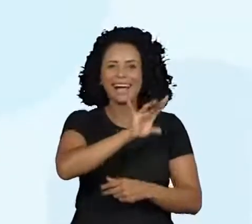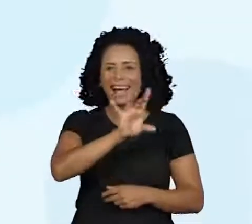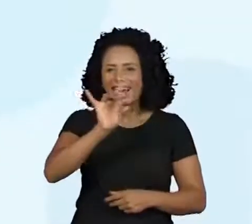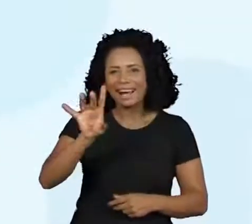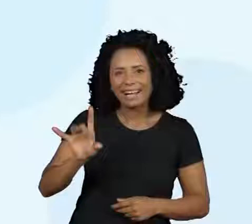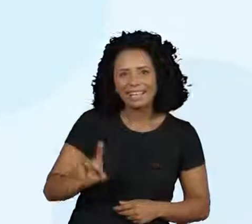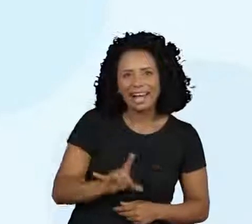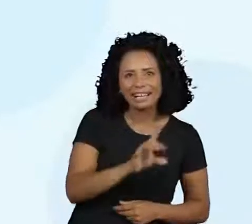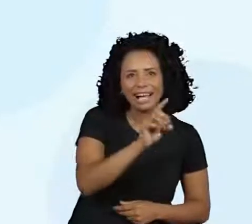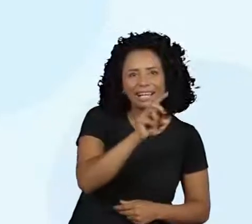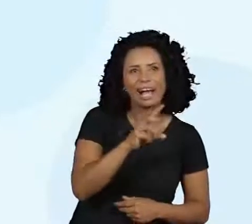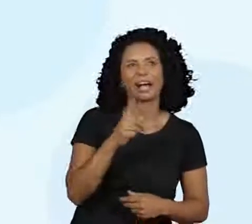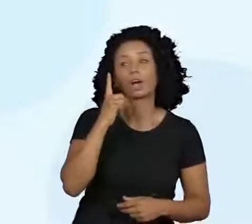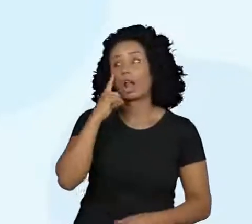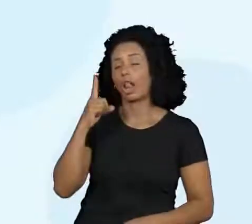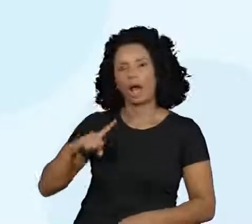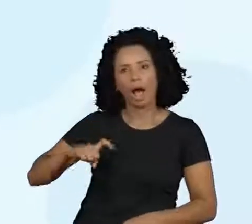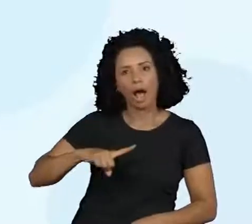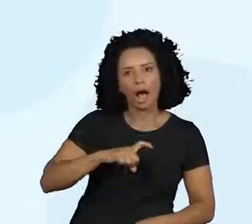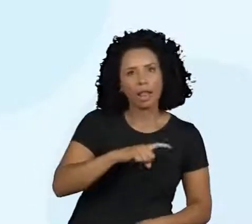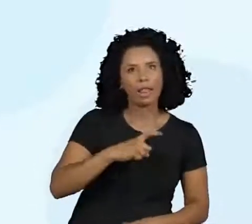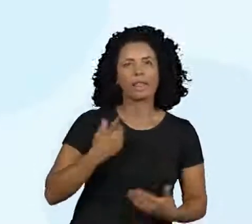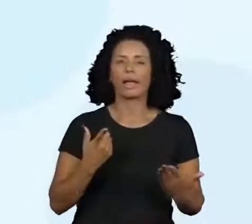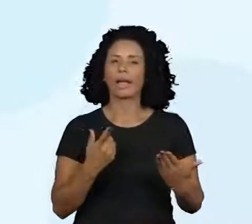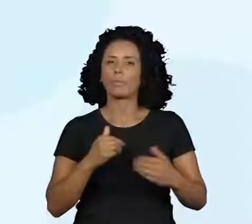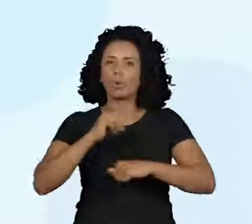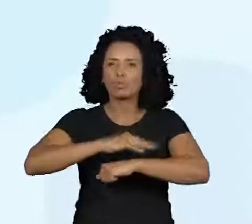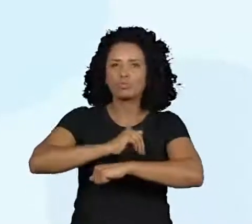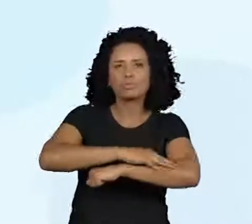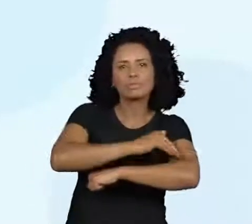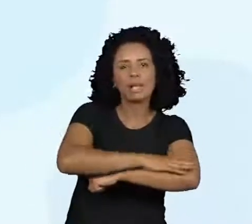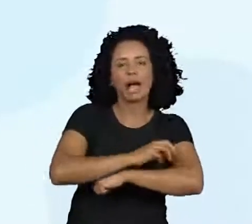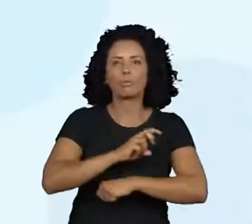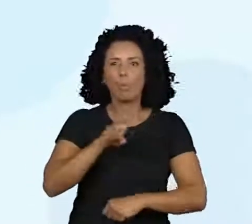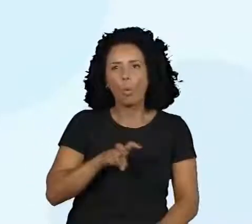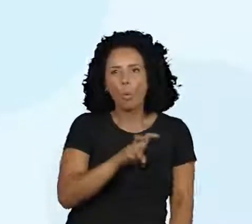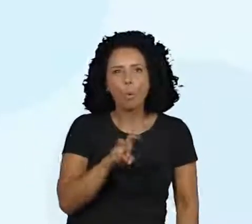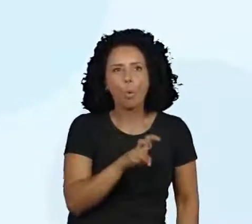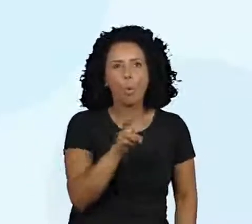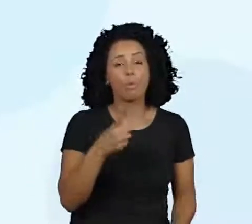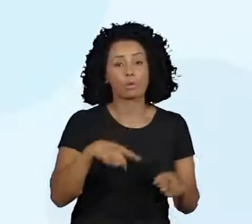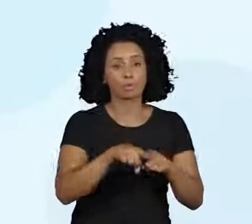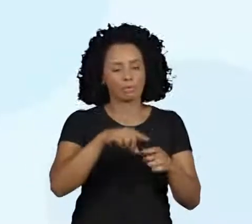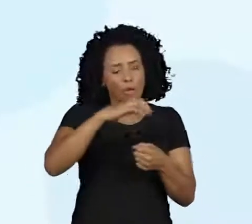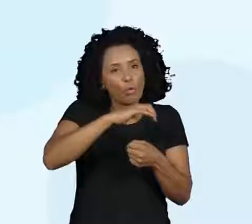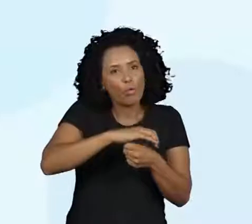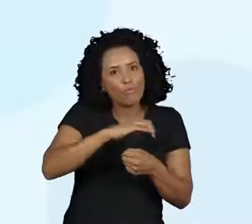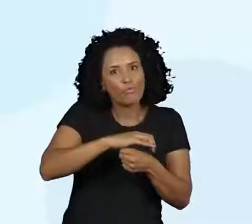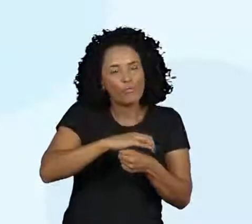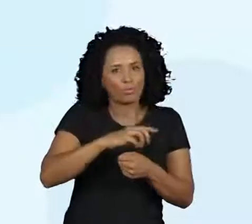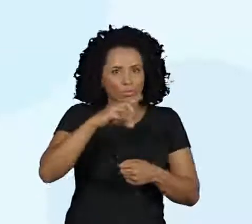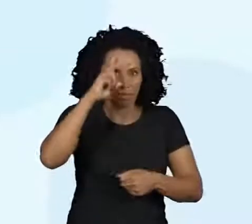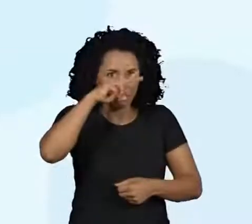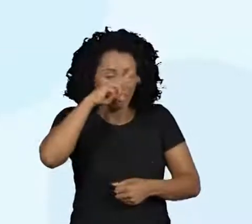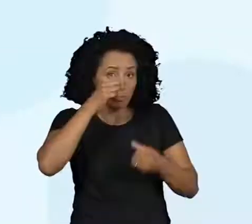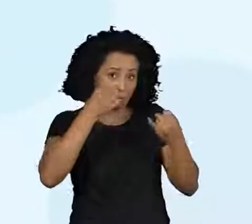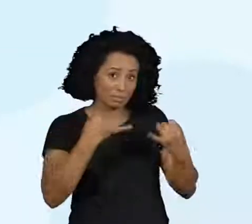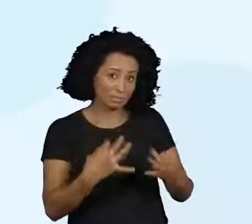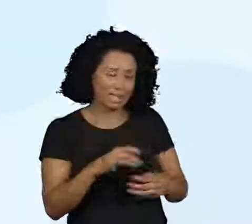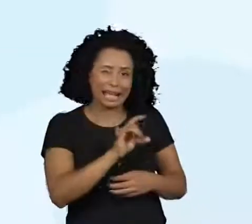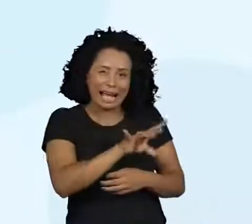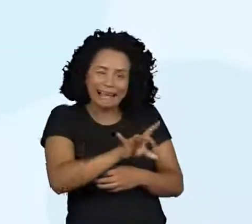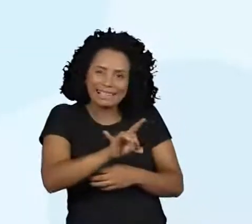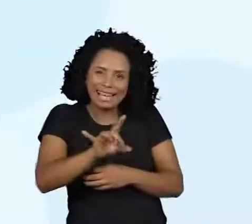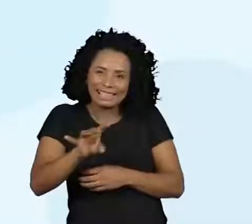cobra e o fungo. Daí vocês lembram que eu falei que elas têm diferentes níveis lá? Que a gente tem os produtores,